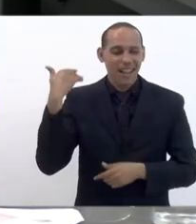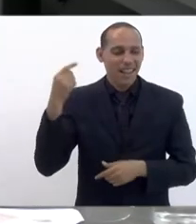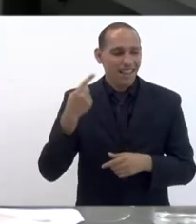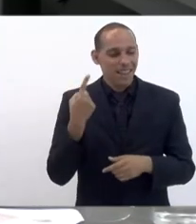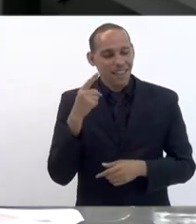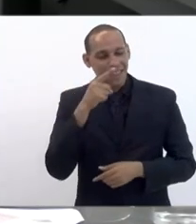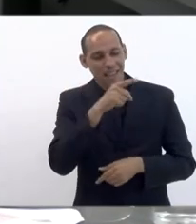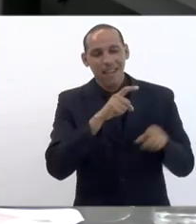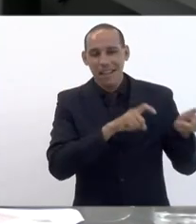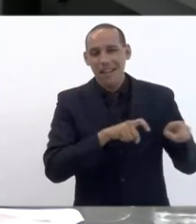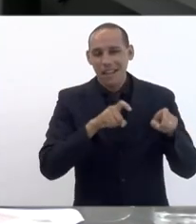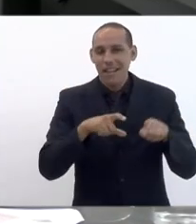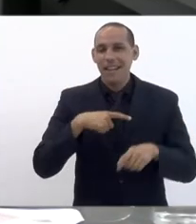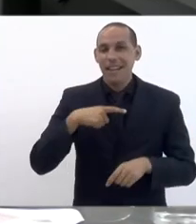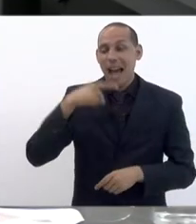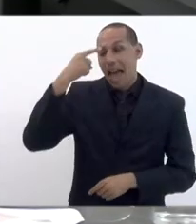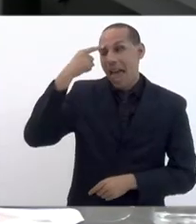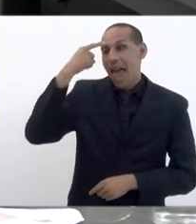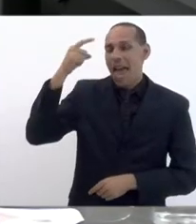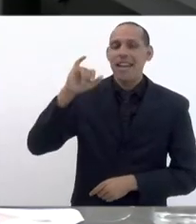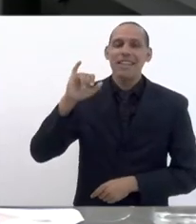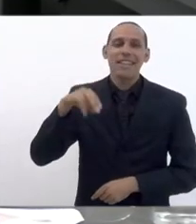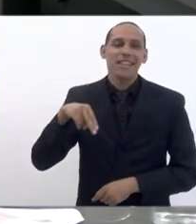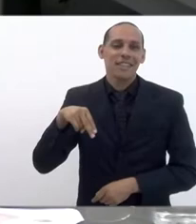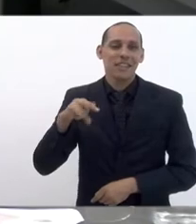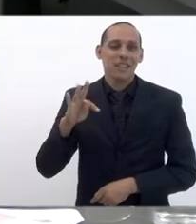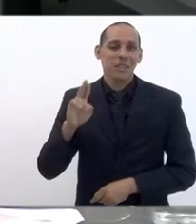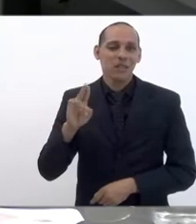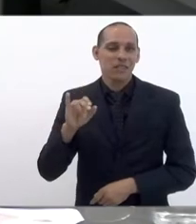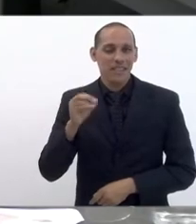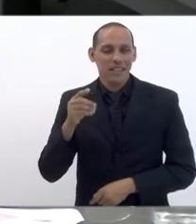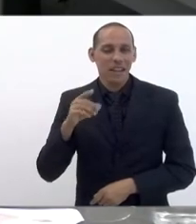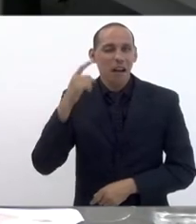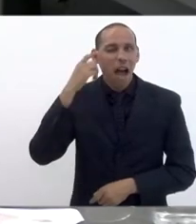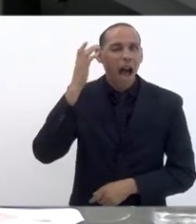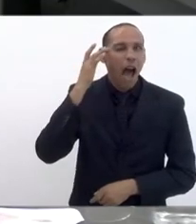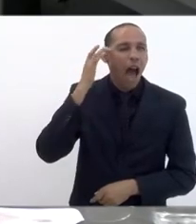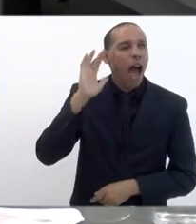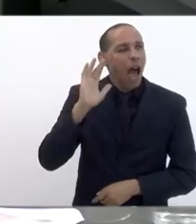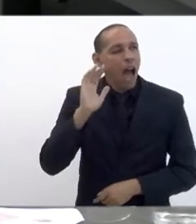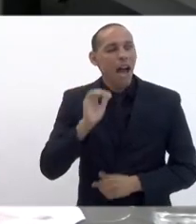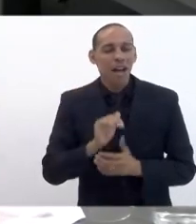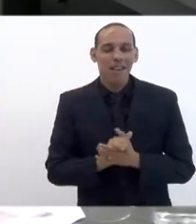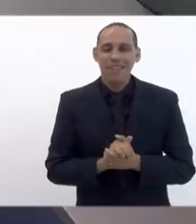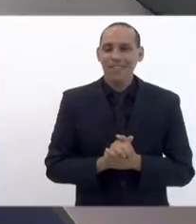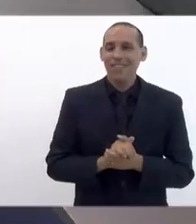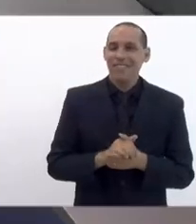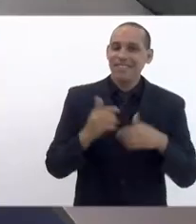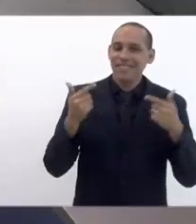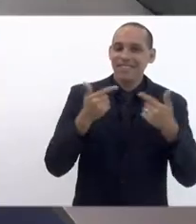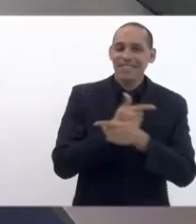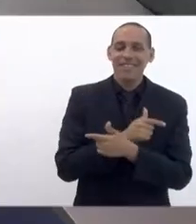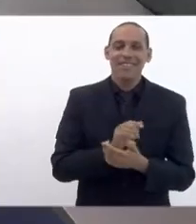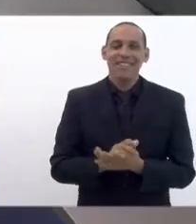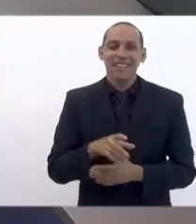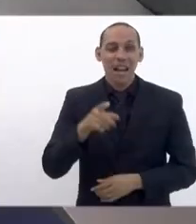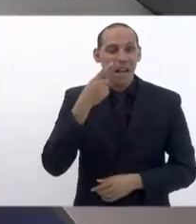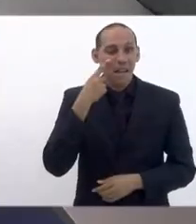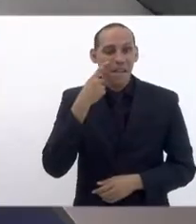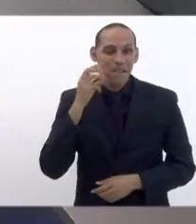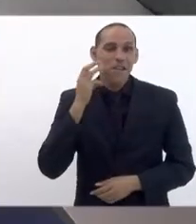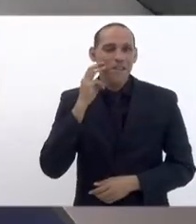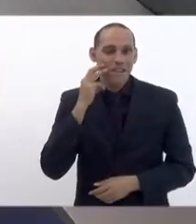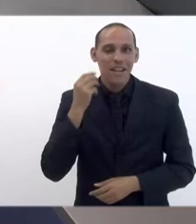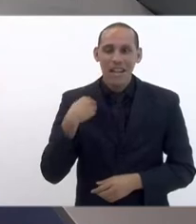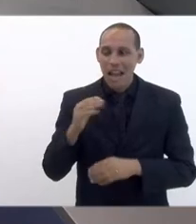lá na roça nós temos muito isso, doutor. Intuição, eu estou com boa intuição aqui. Eu estou com boa intuição. Deputado Valdec, viu, quando eu dou cobertura ao